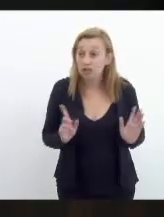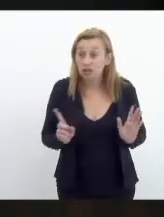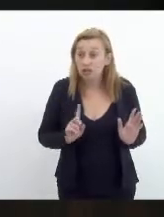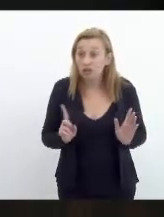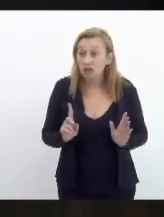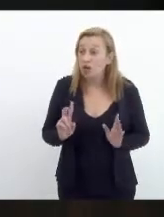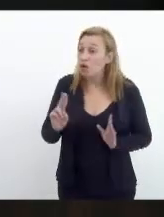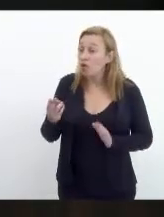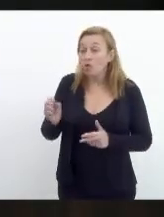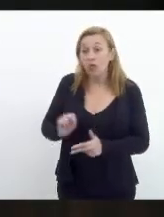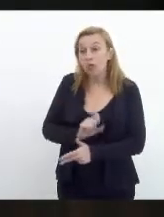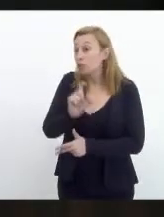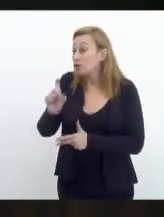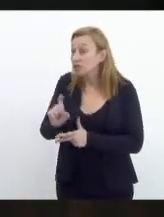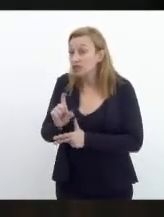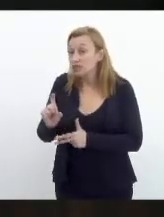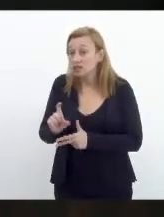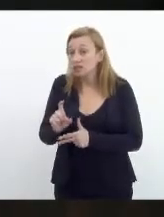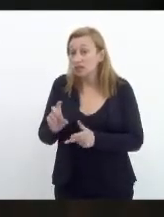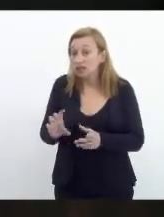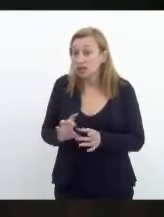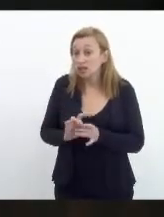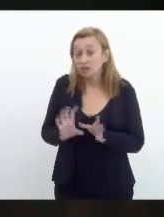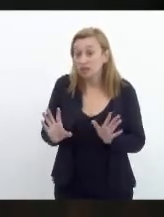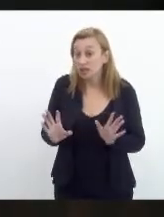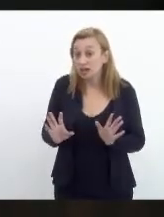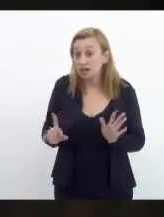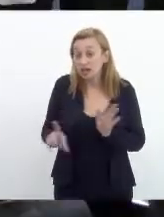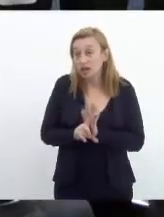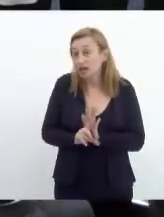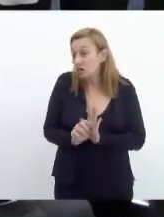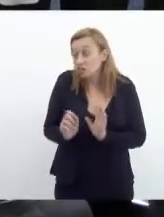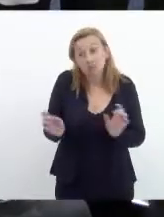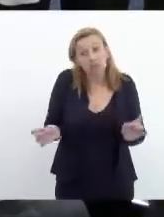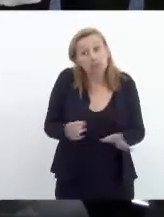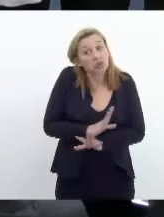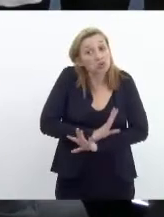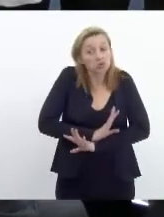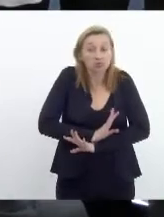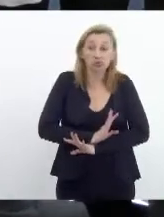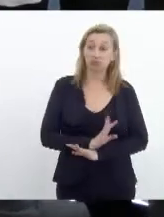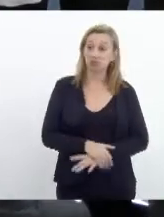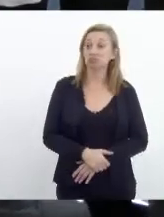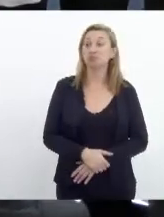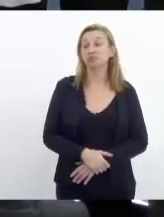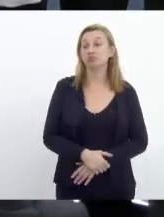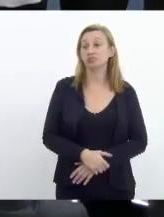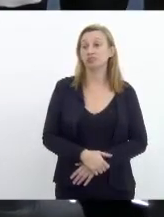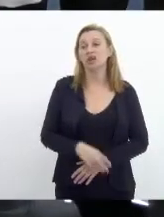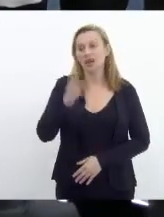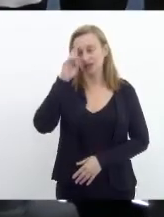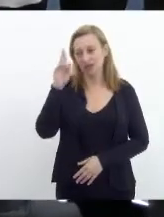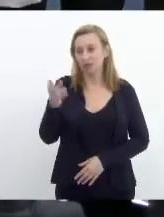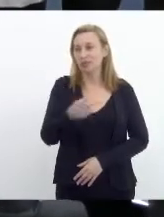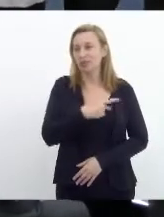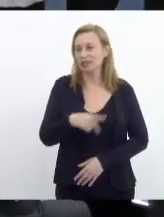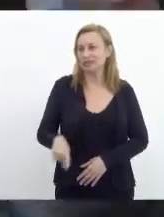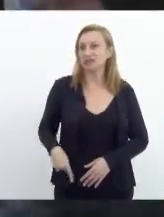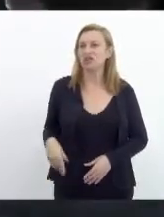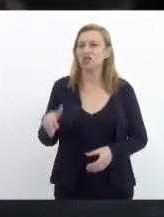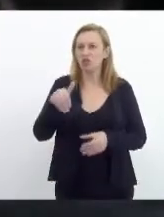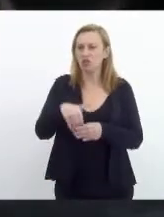Ou o Poder Executivo regulamentará essa lei. Pronto. Senhor presidente. Pode ser as duas coisas. Eu quero. Eu não tenho